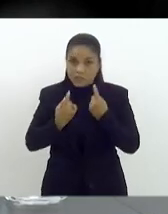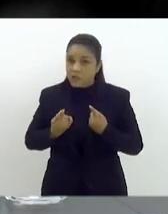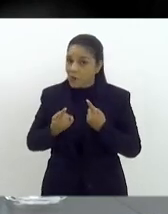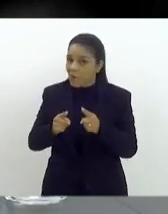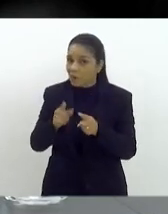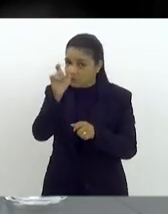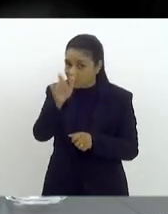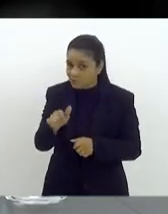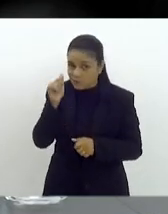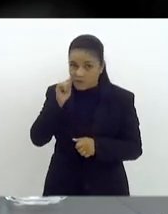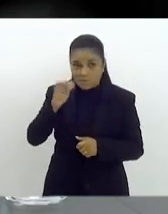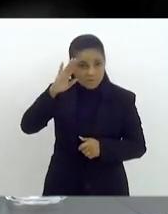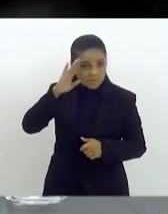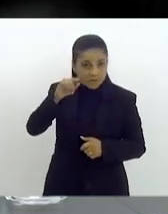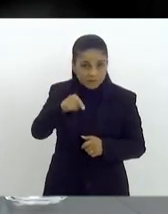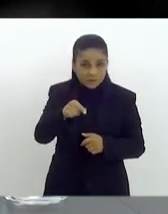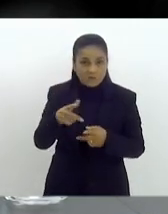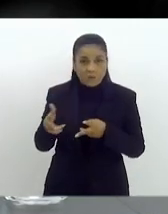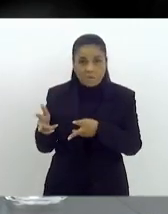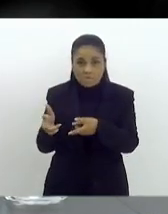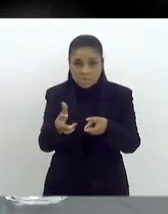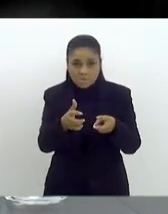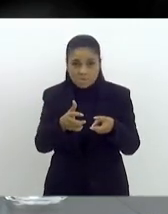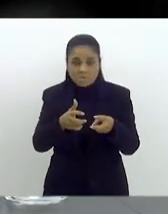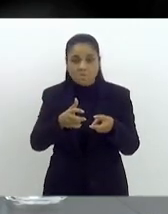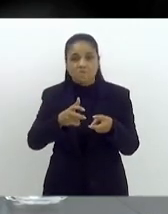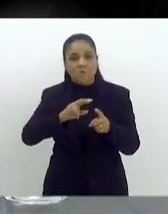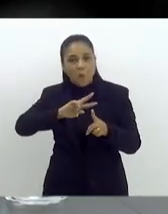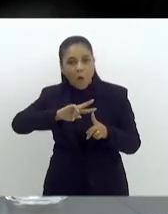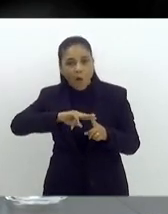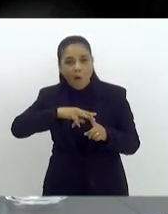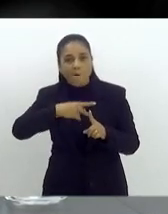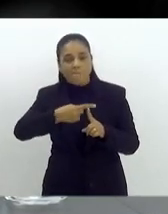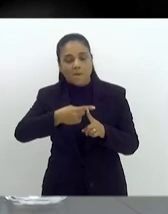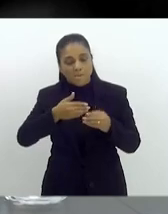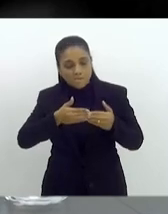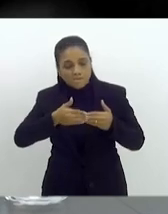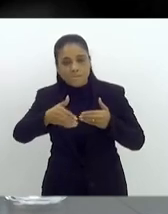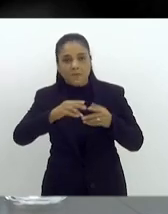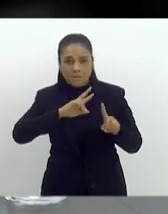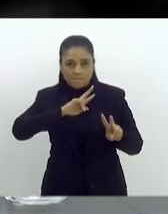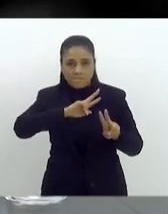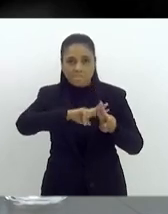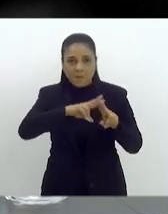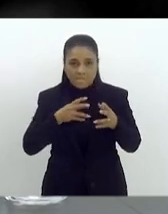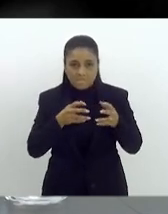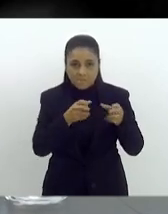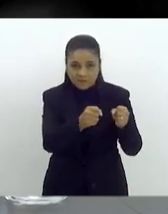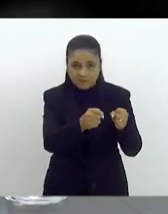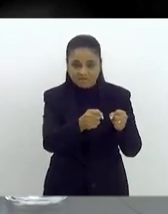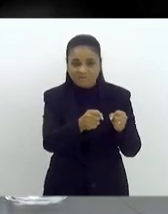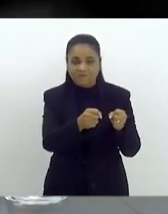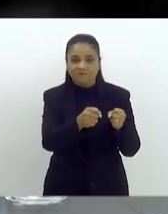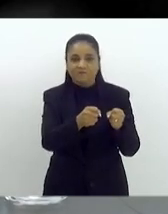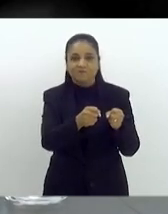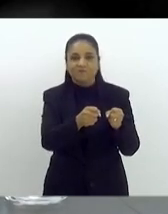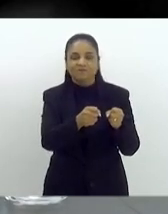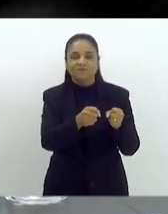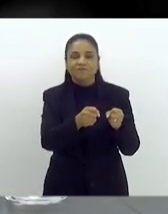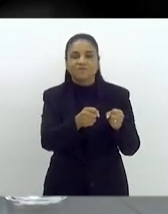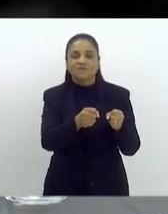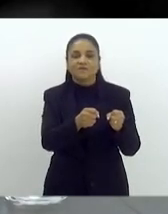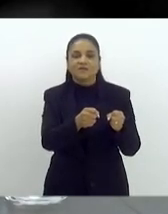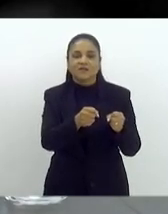mulher e percebam que como a incidência dessa causa de aumento de pena a gente já sai desse dessa configuração